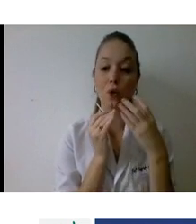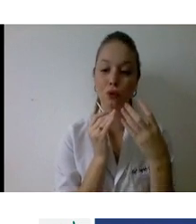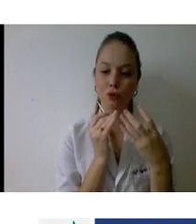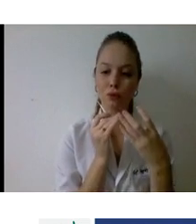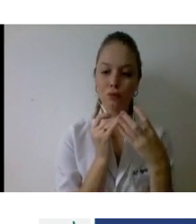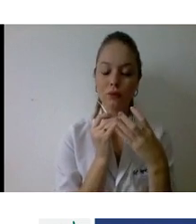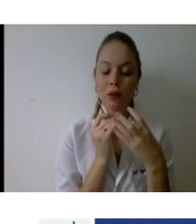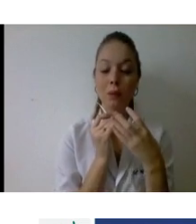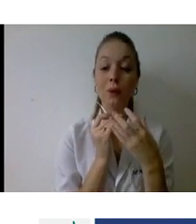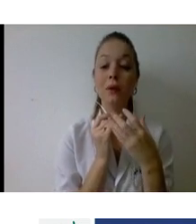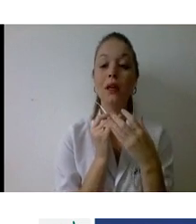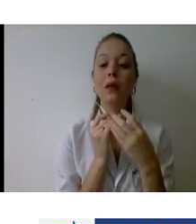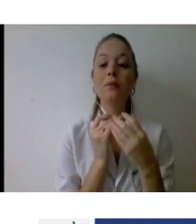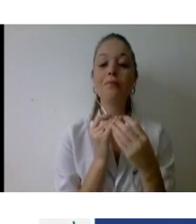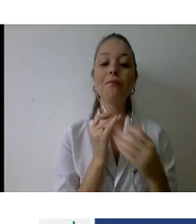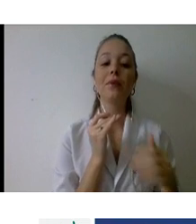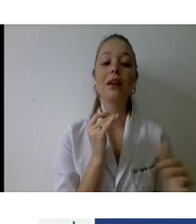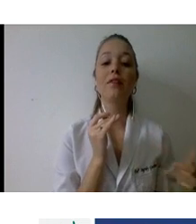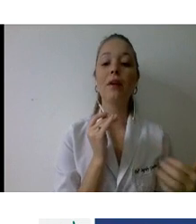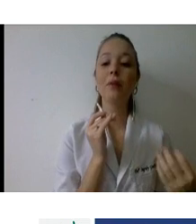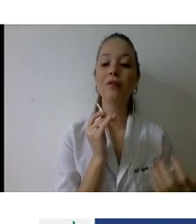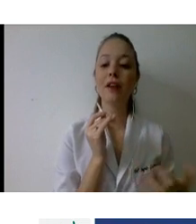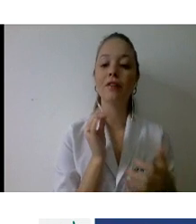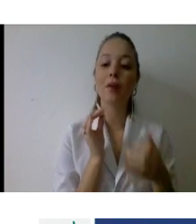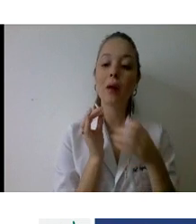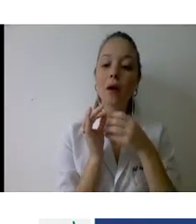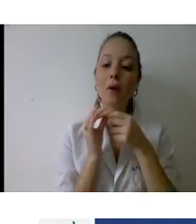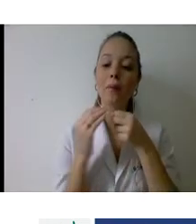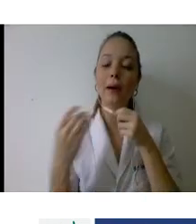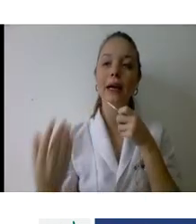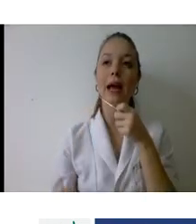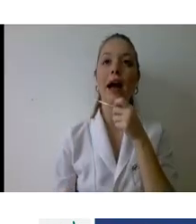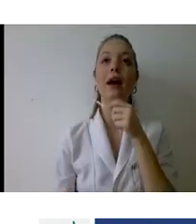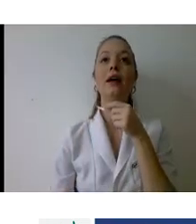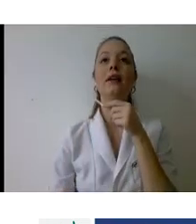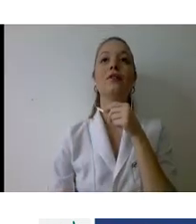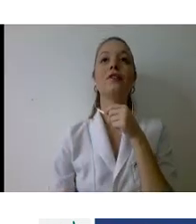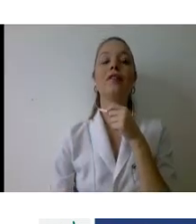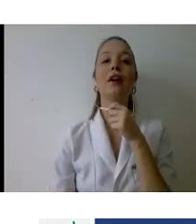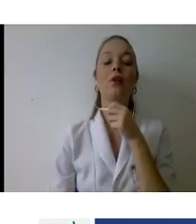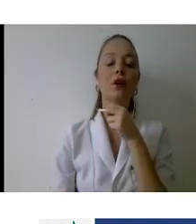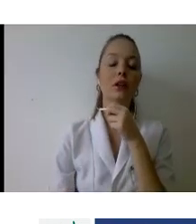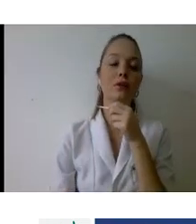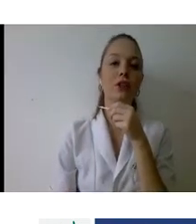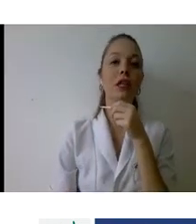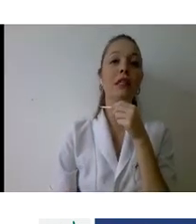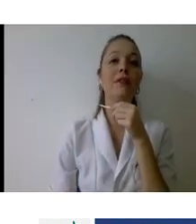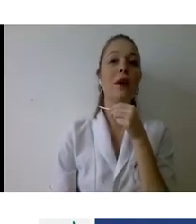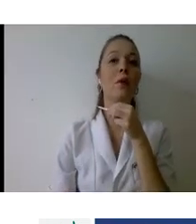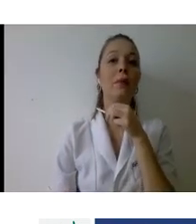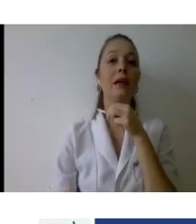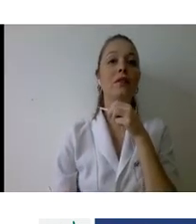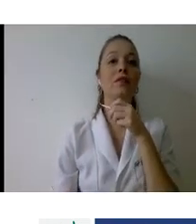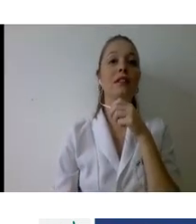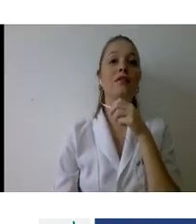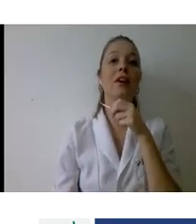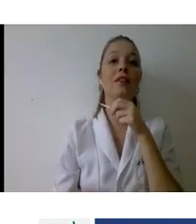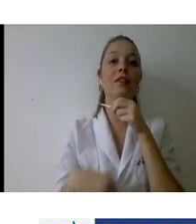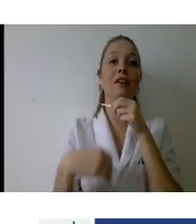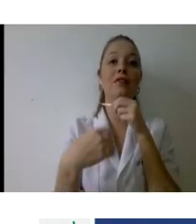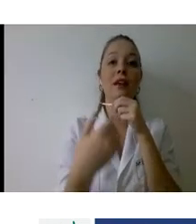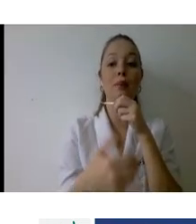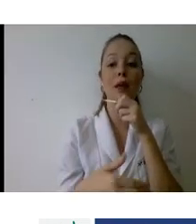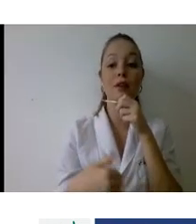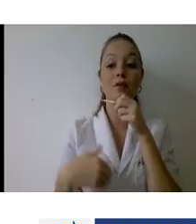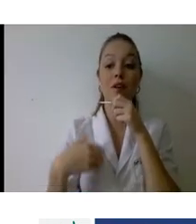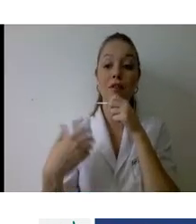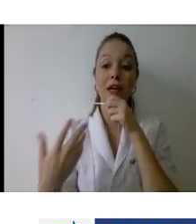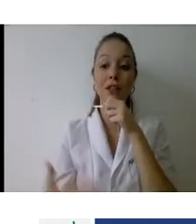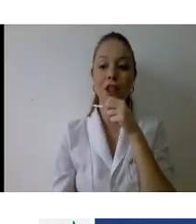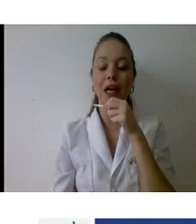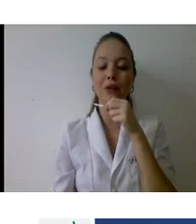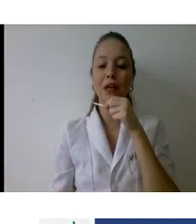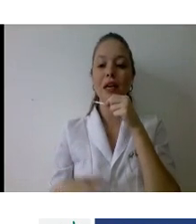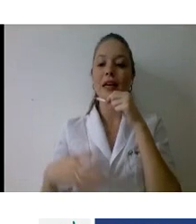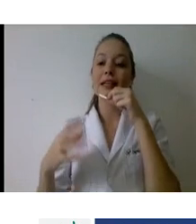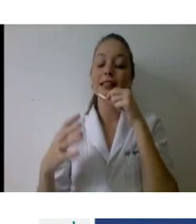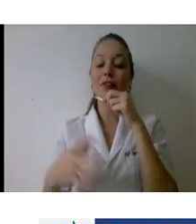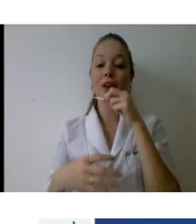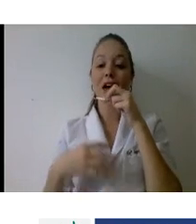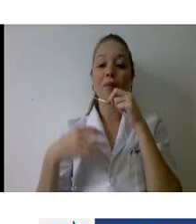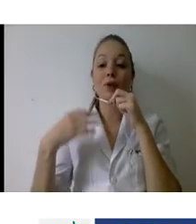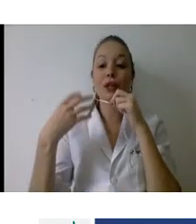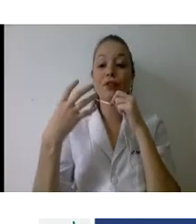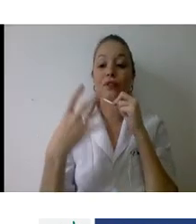aquele roxo, tá bom? E vamos ver, vamos acompanhar. Então você vai colocando gelo e vai acompanhando, ver se vai ficar vermelho e se vai ficar